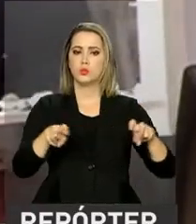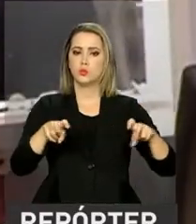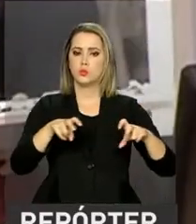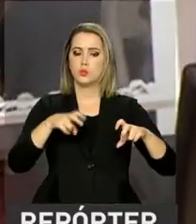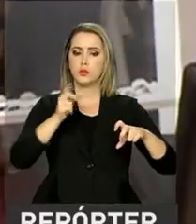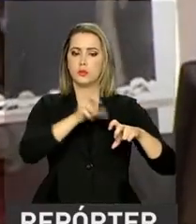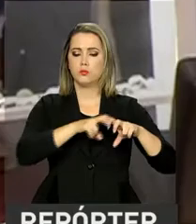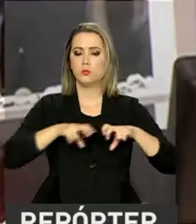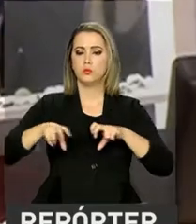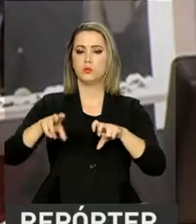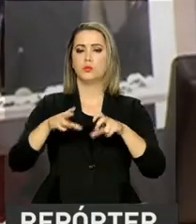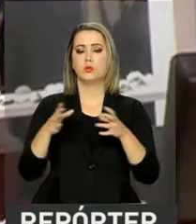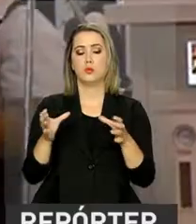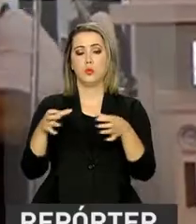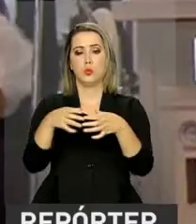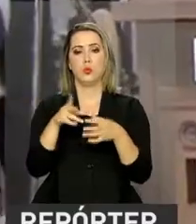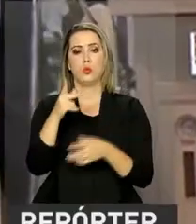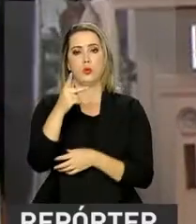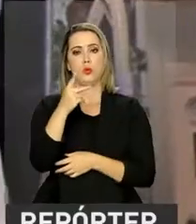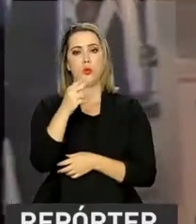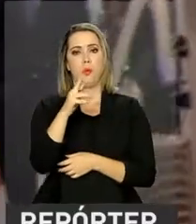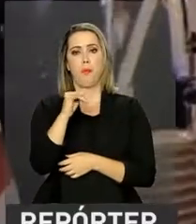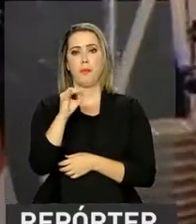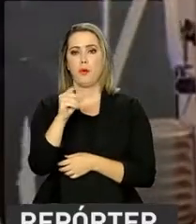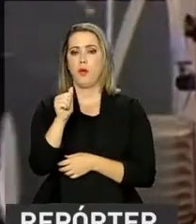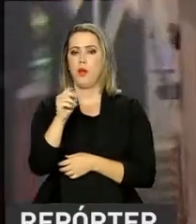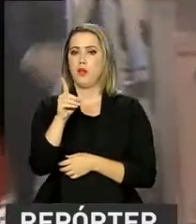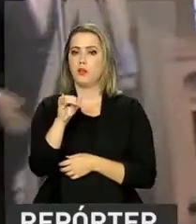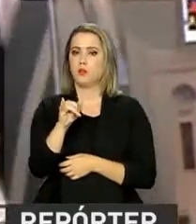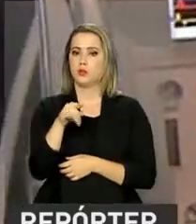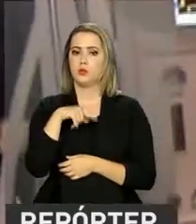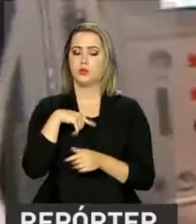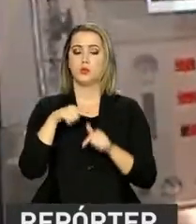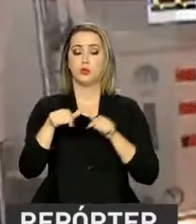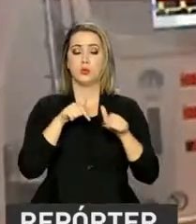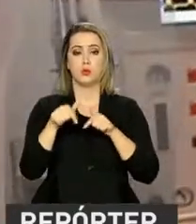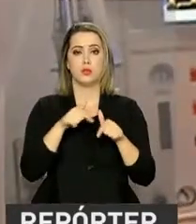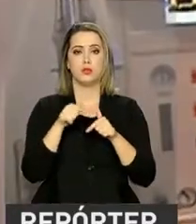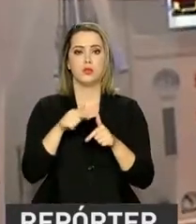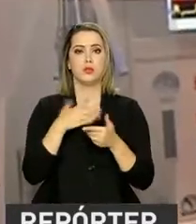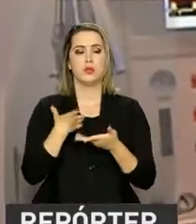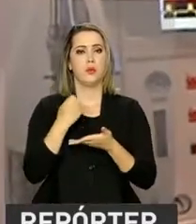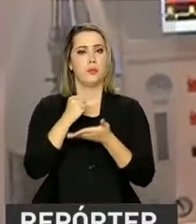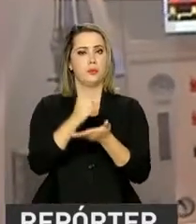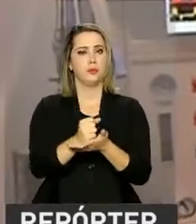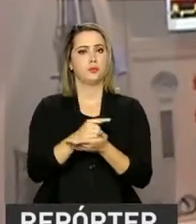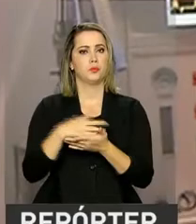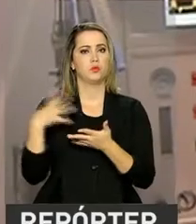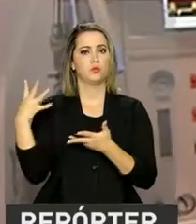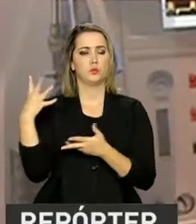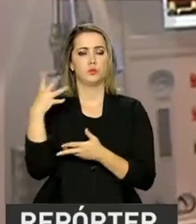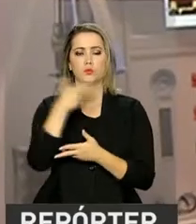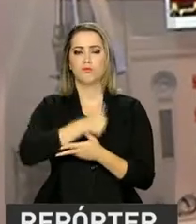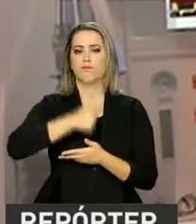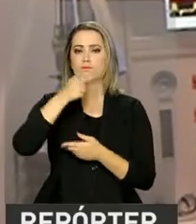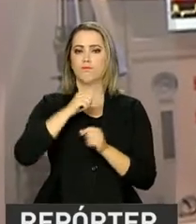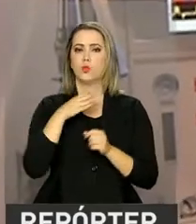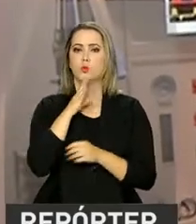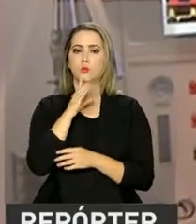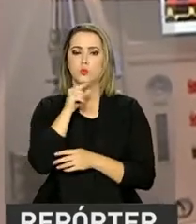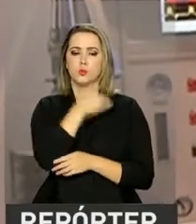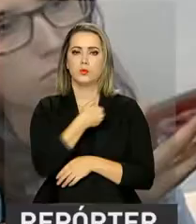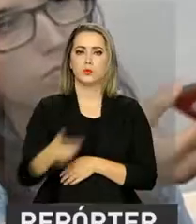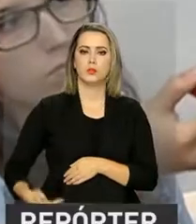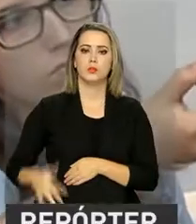o espaço dedicado ao PROAD montado por 6 hospitais, com trabalho filantrópico e atendimento de excelência reconhecidos pelo